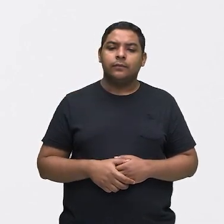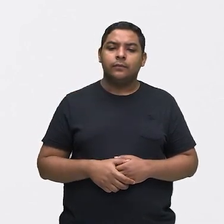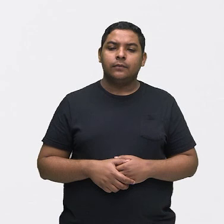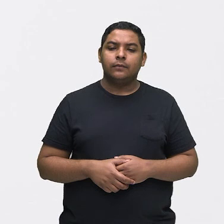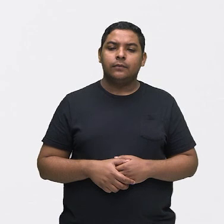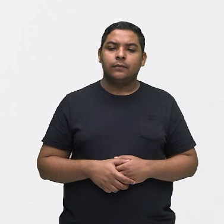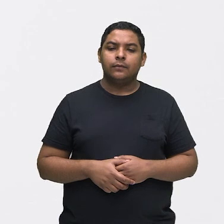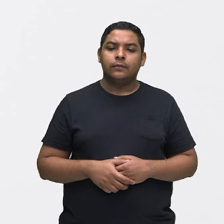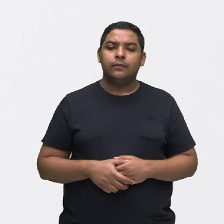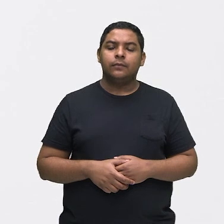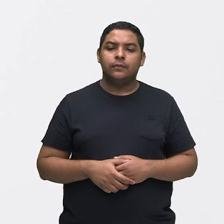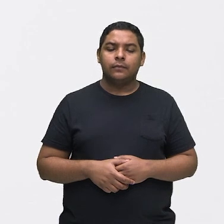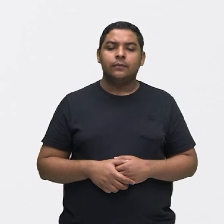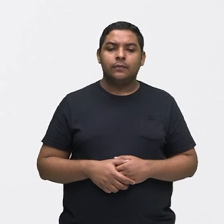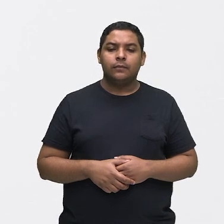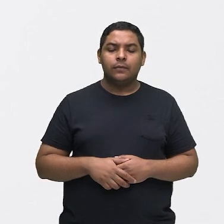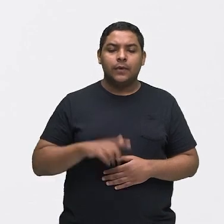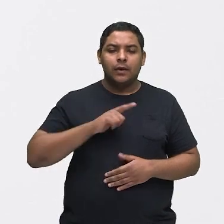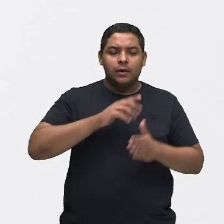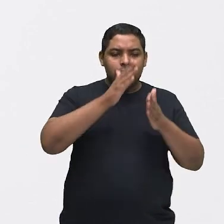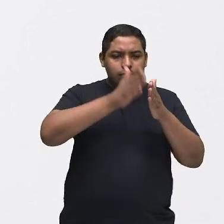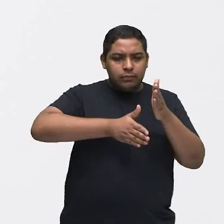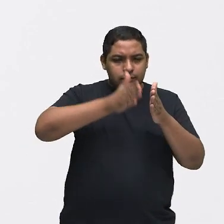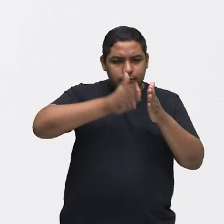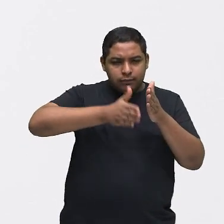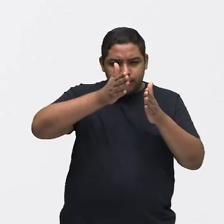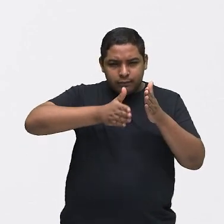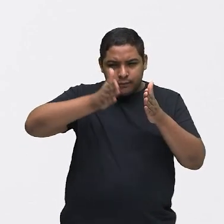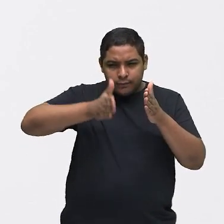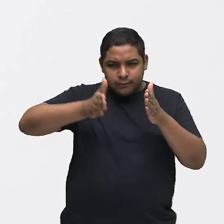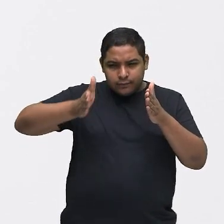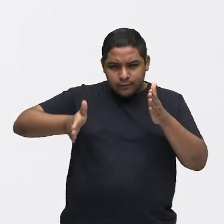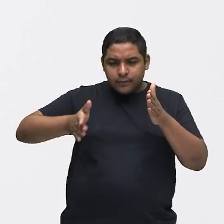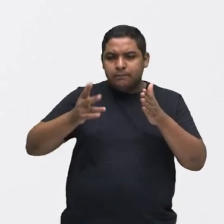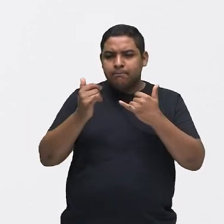ao lado do outro, né? Lembra que a gente fez assim?